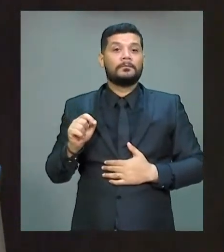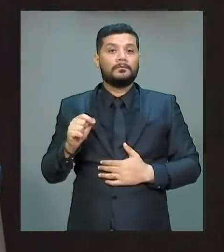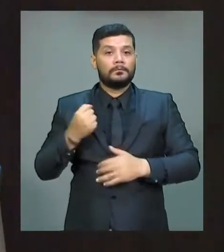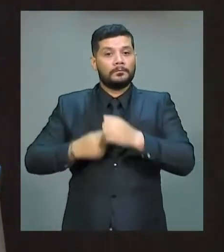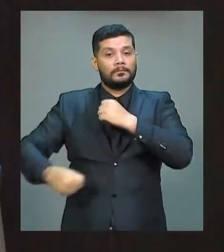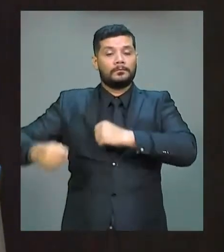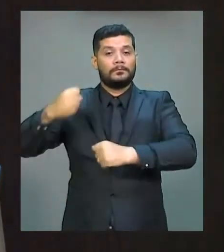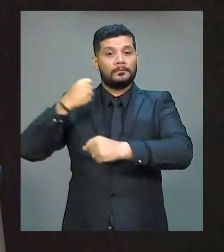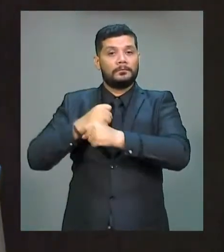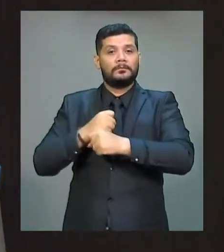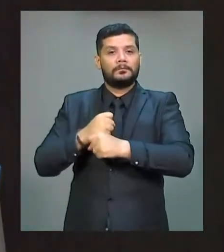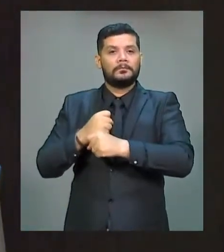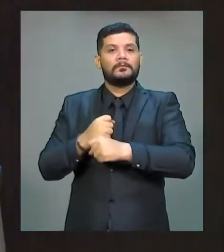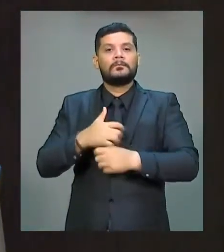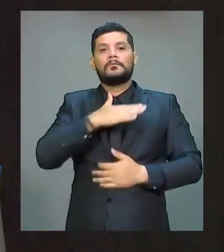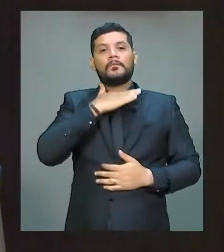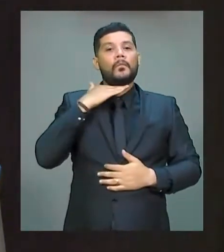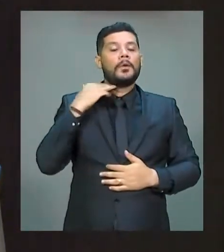inteiro morreram